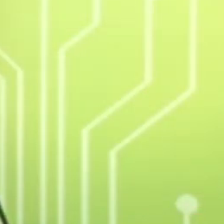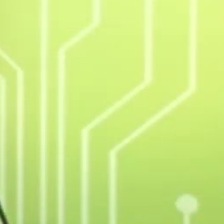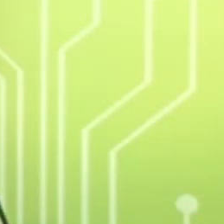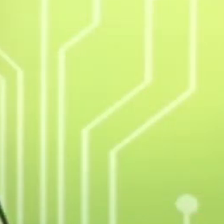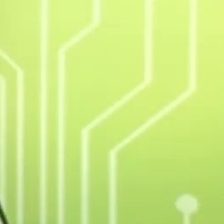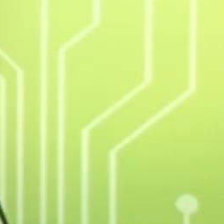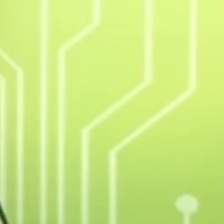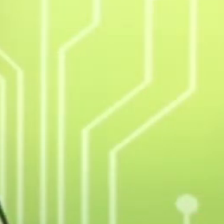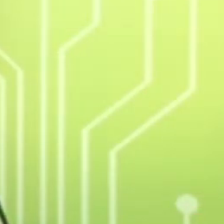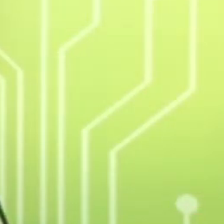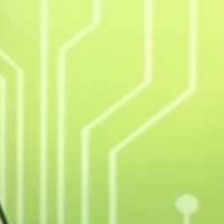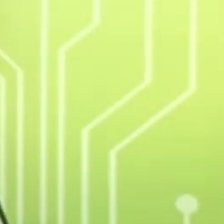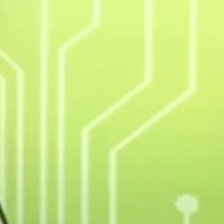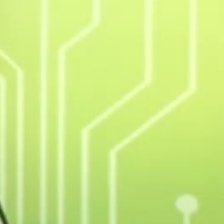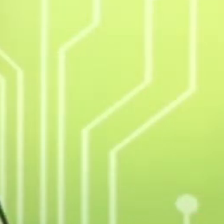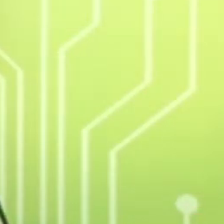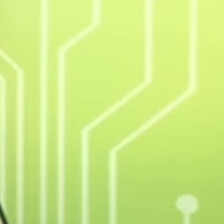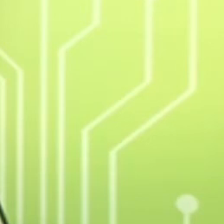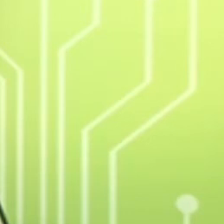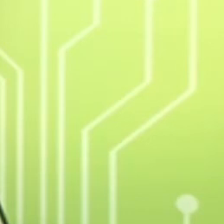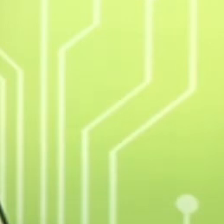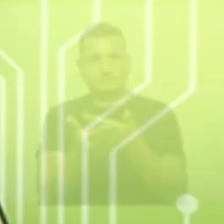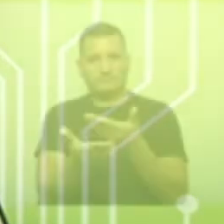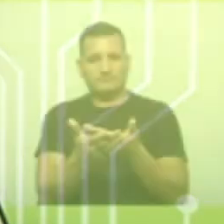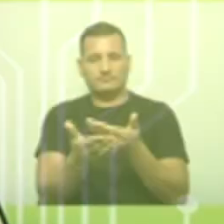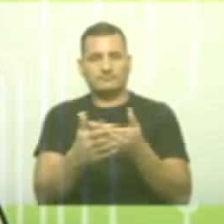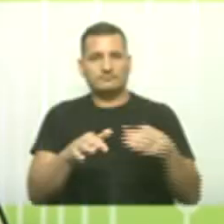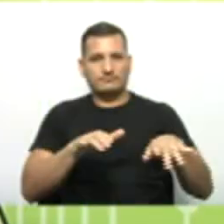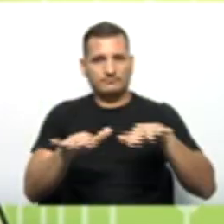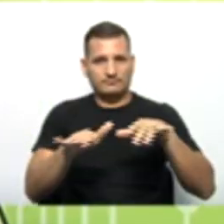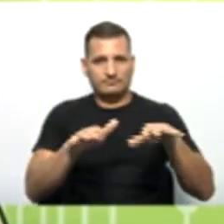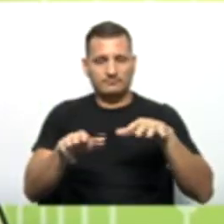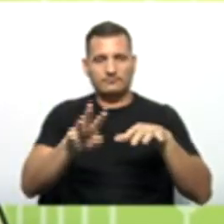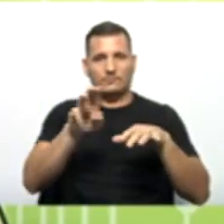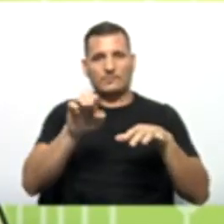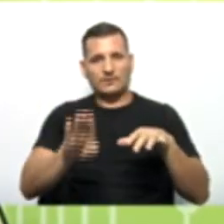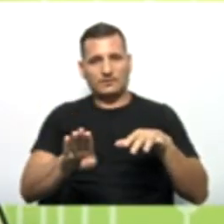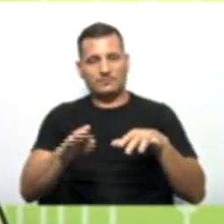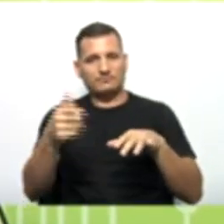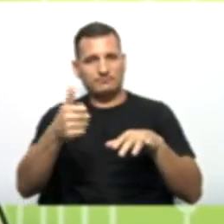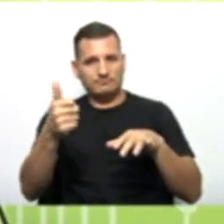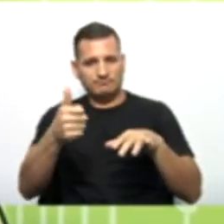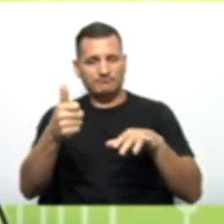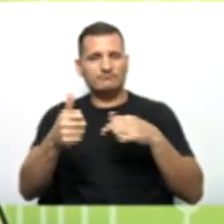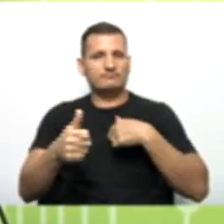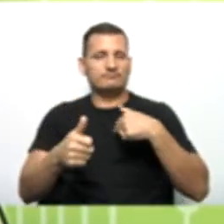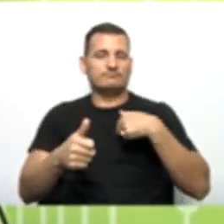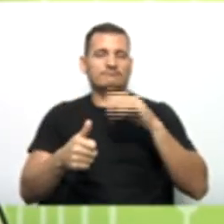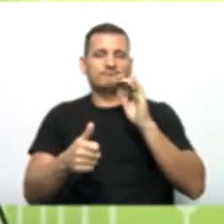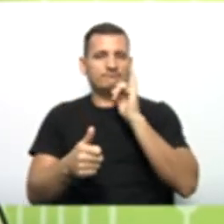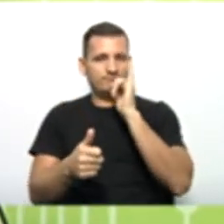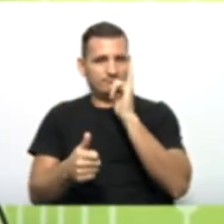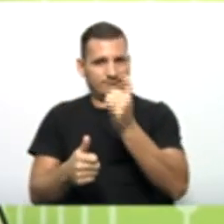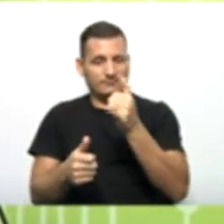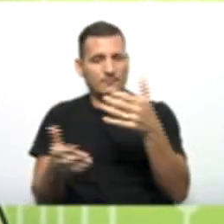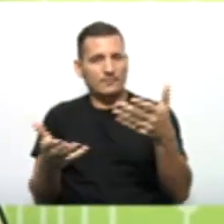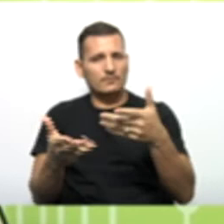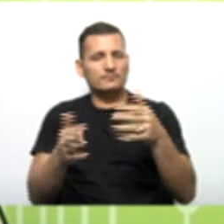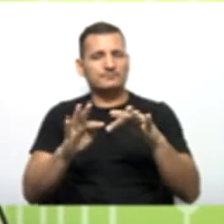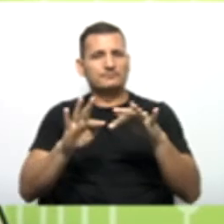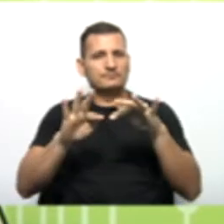voltamos com a nossa aula de programação web eo e como eu prometi nós vamos finalizar